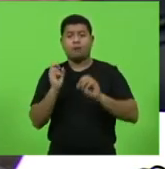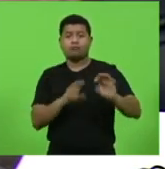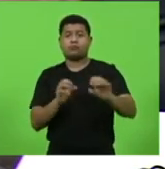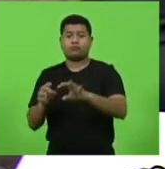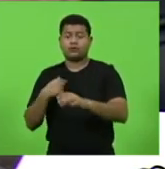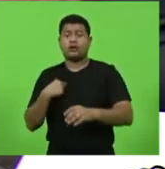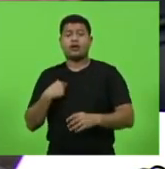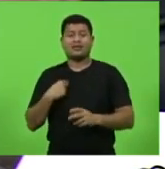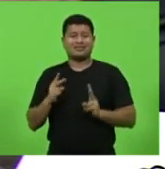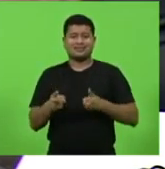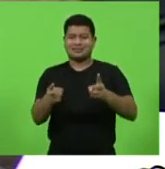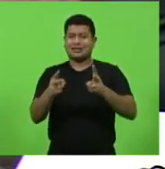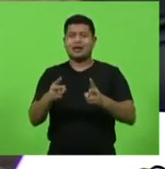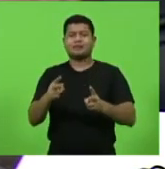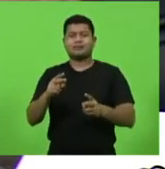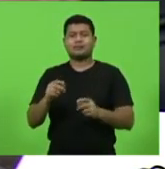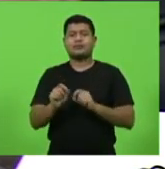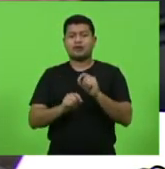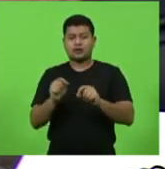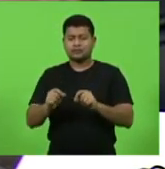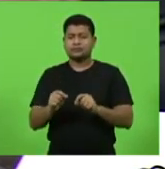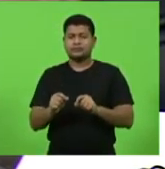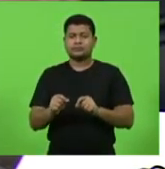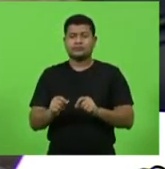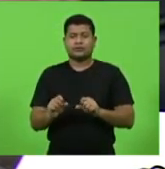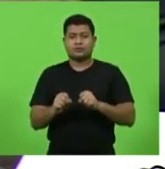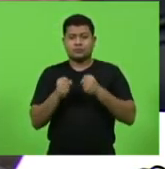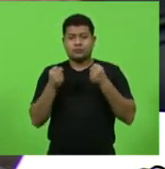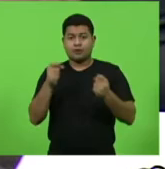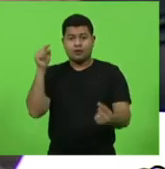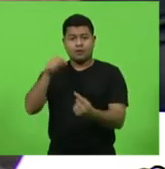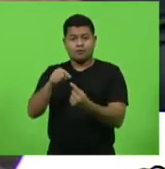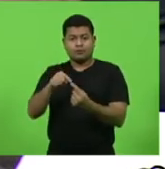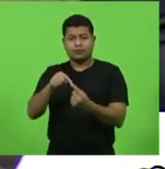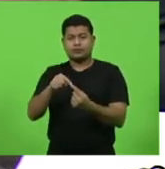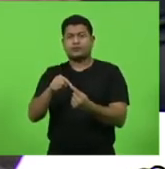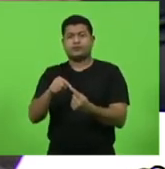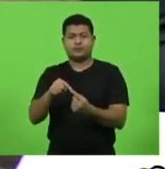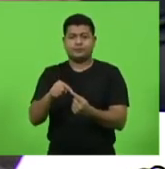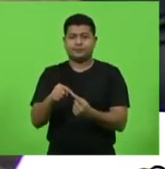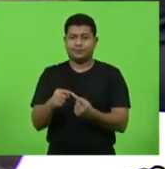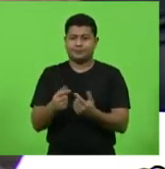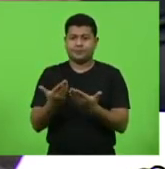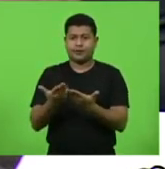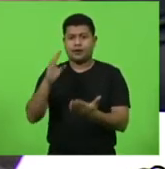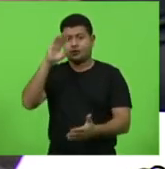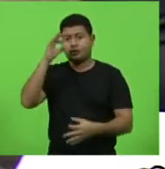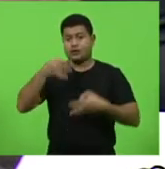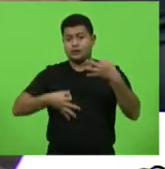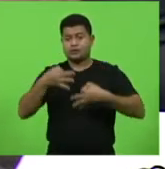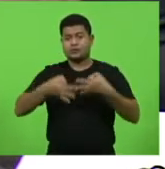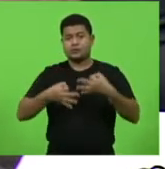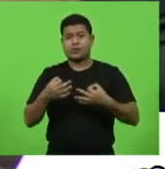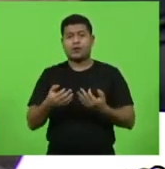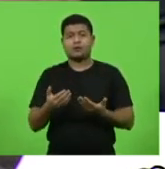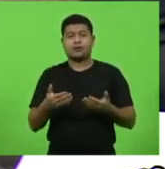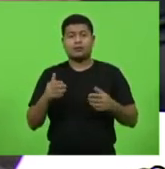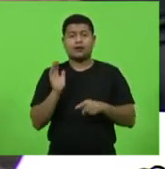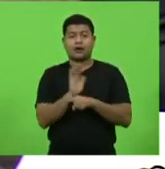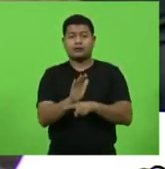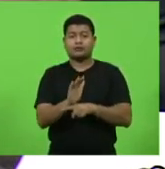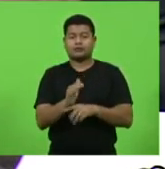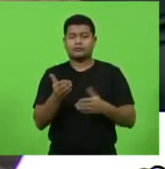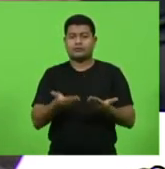e estará buscando também transformar o Brasil um país muito mais probo, muito mais justo e,